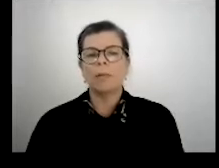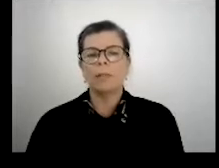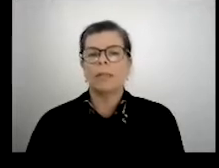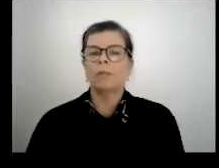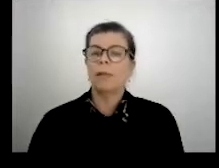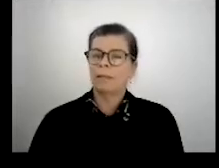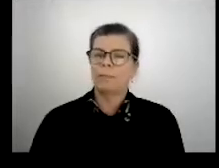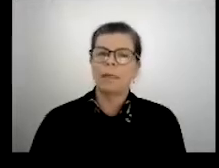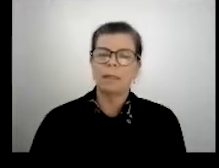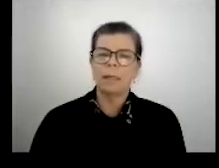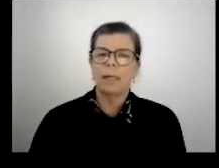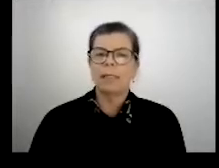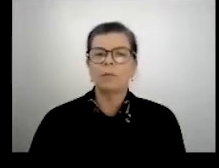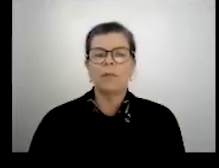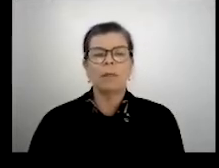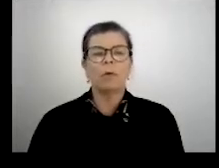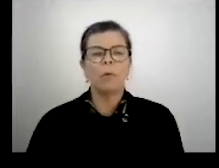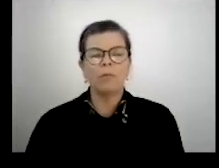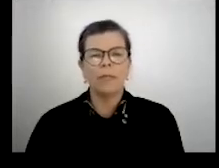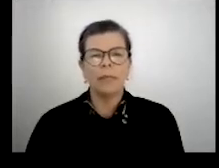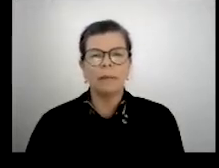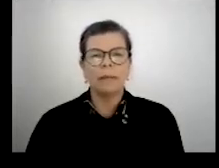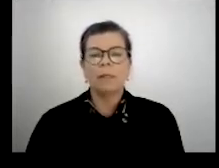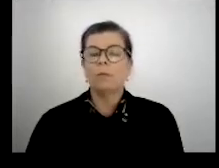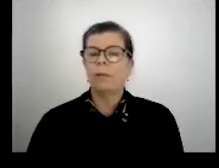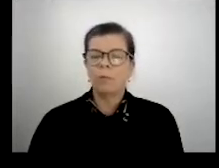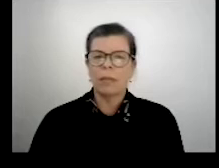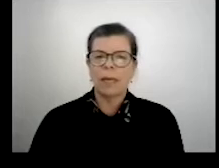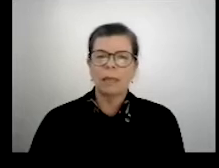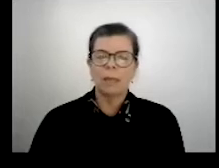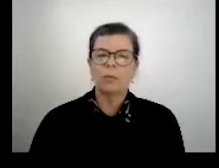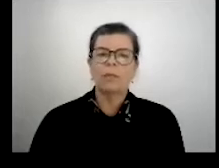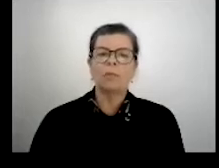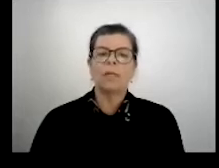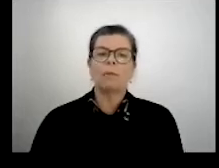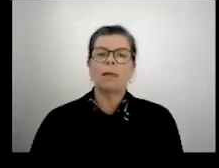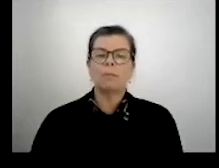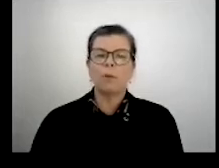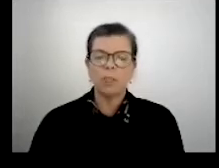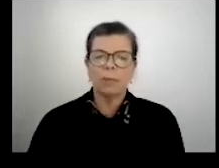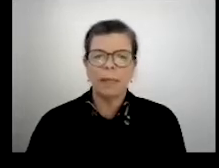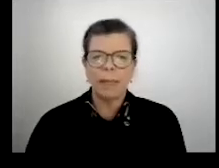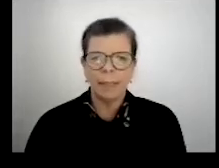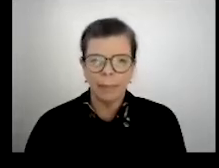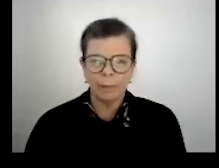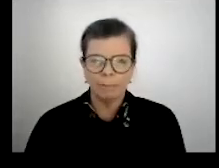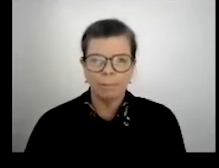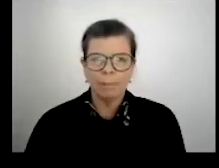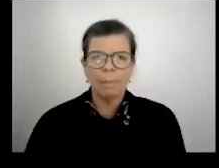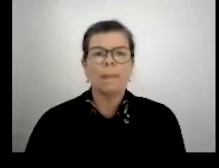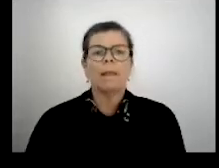a importância do além de saber como fazer, do demonstrar o mais próximo da